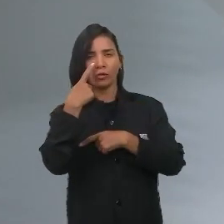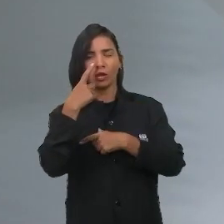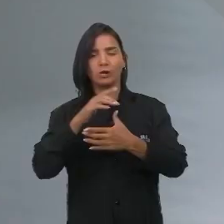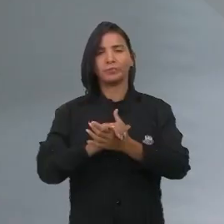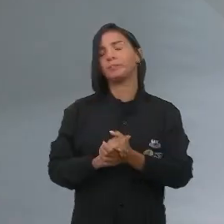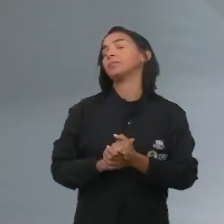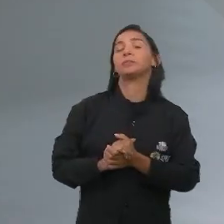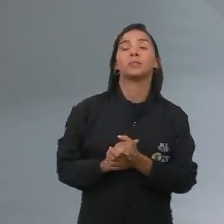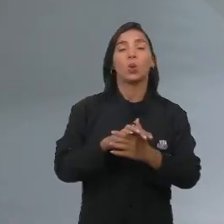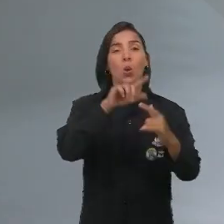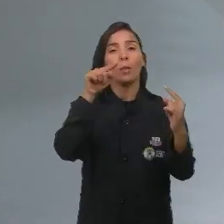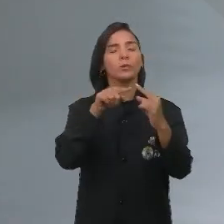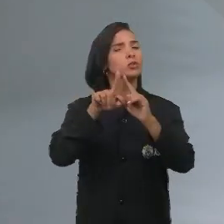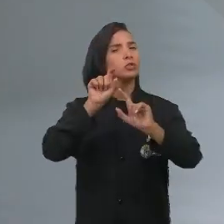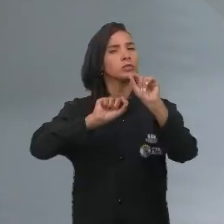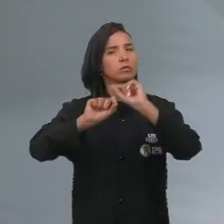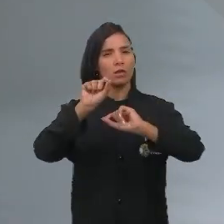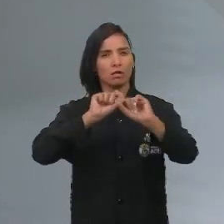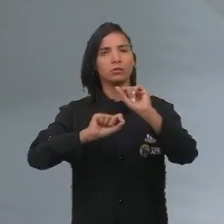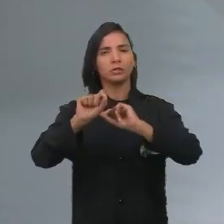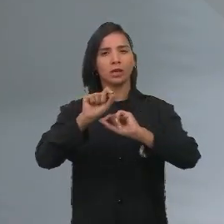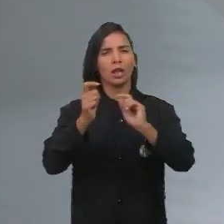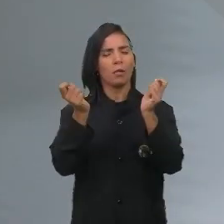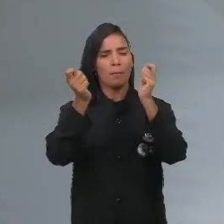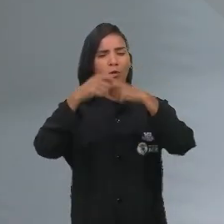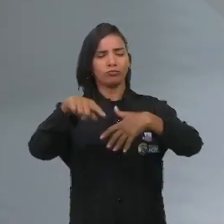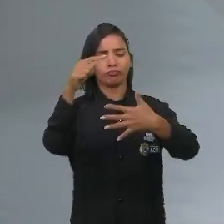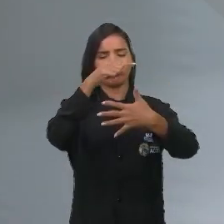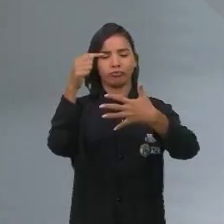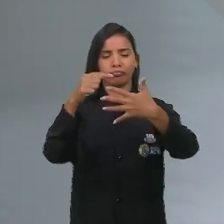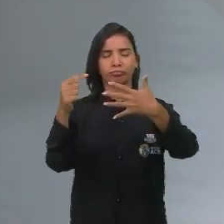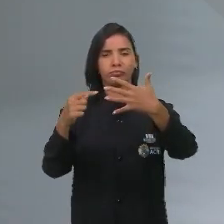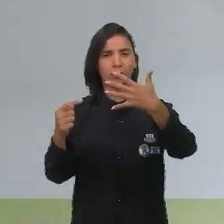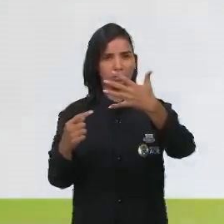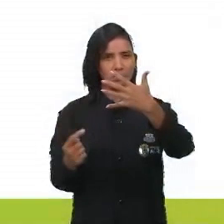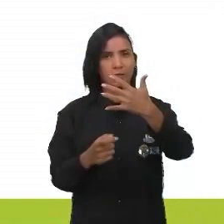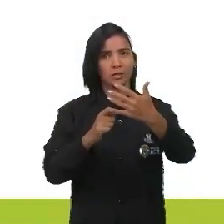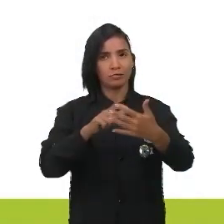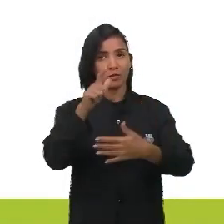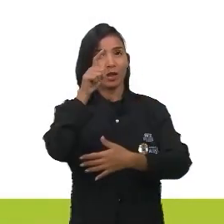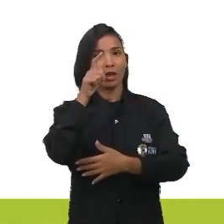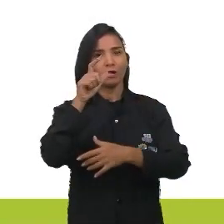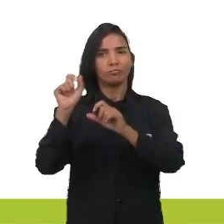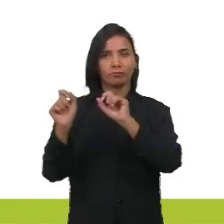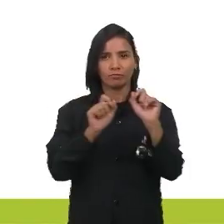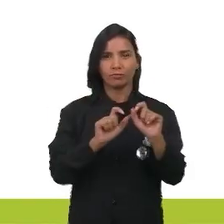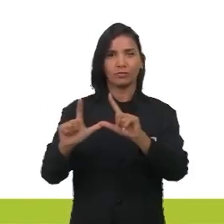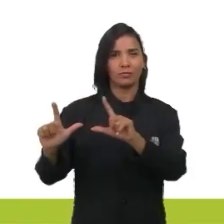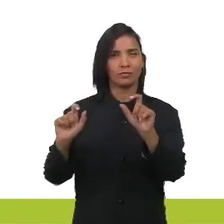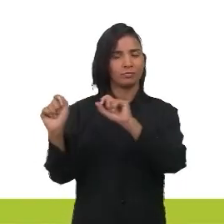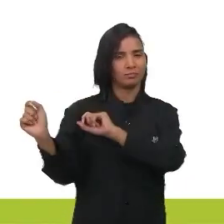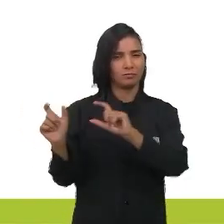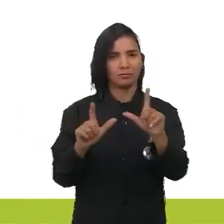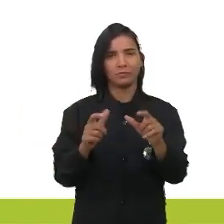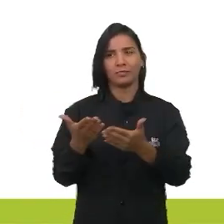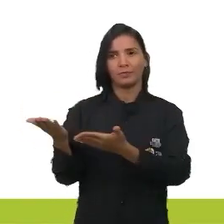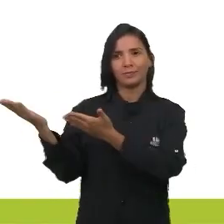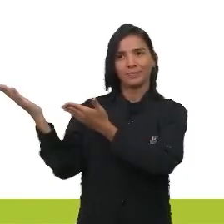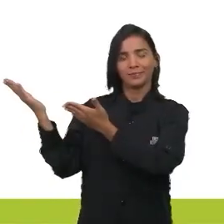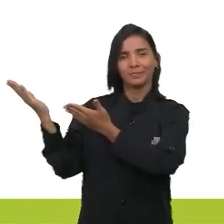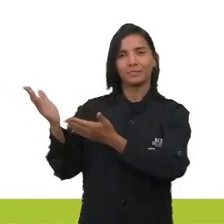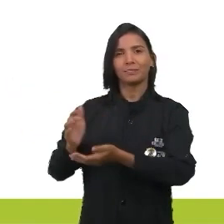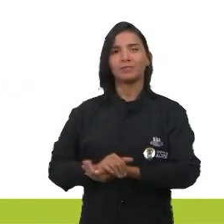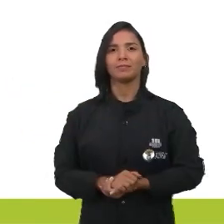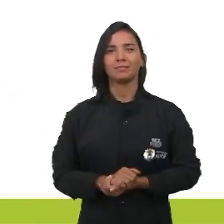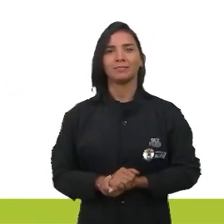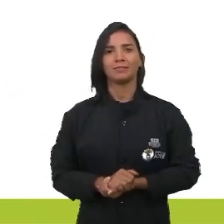comando dela e ainda as possibilidades de resposta? Em tela, acompanhem a leitura. A crítica